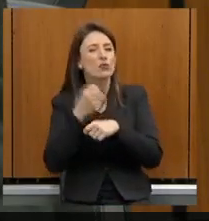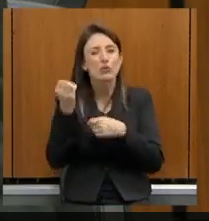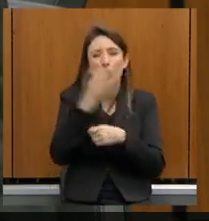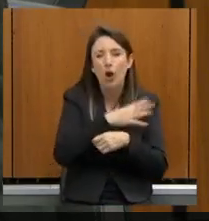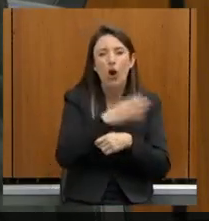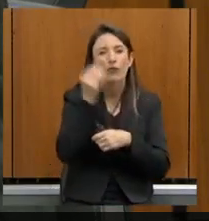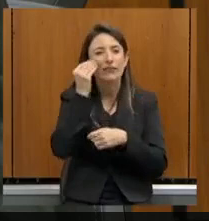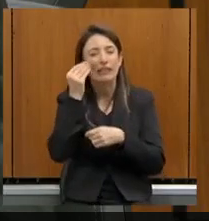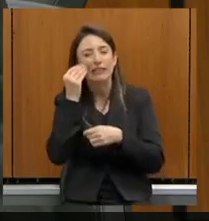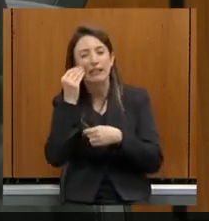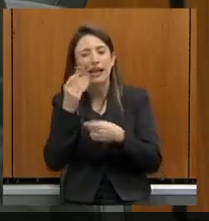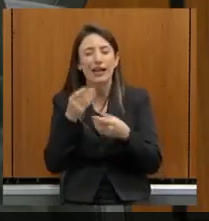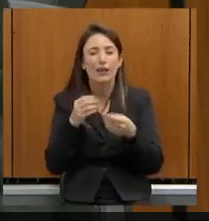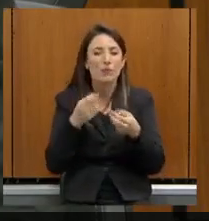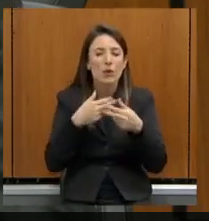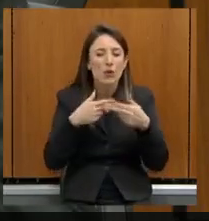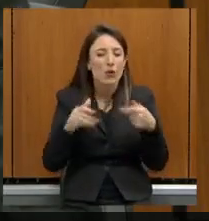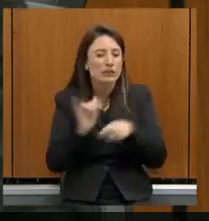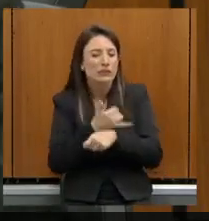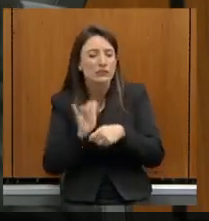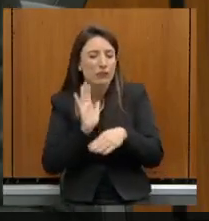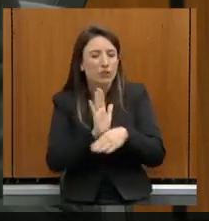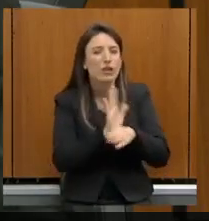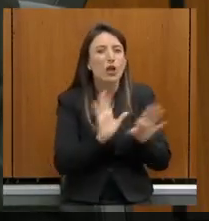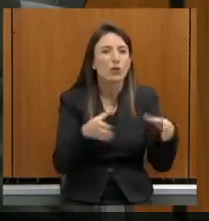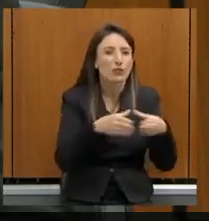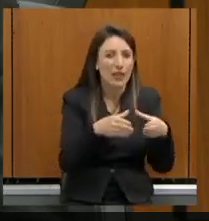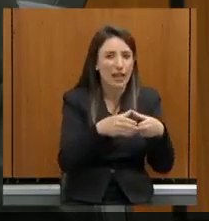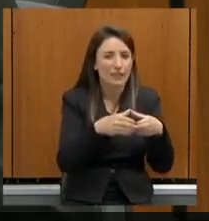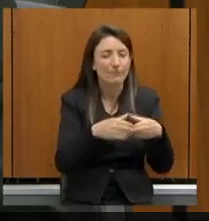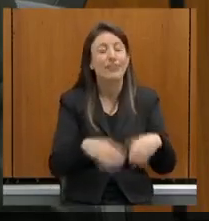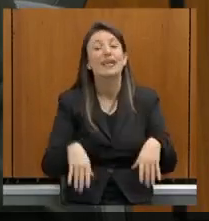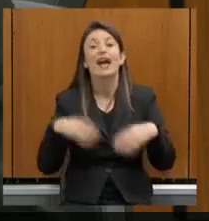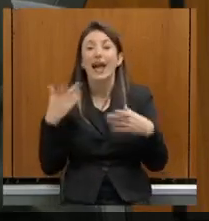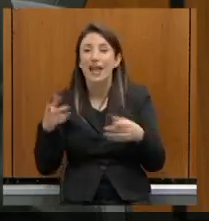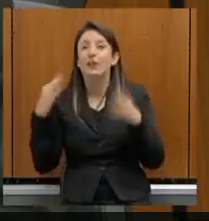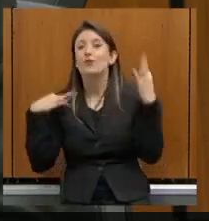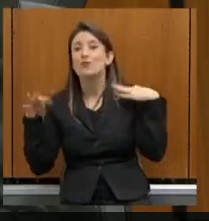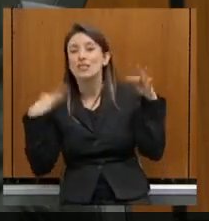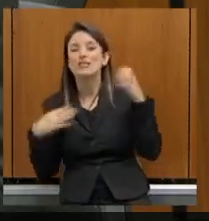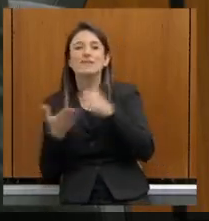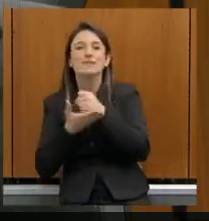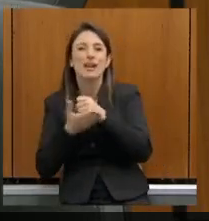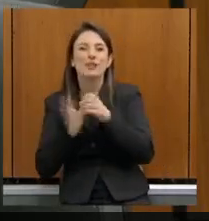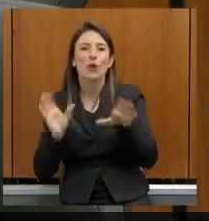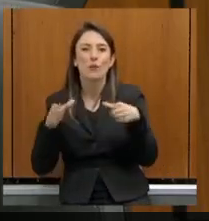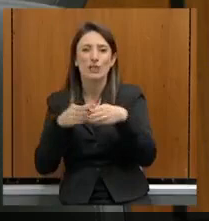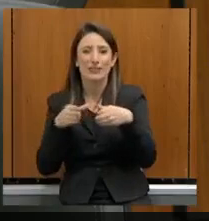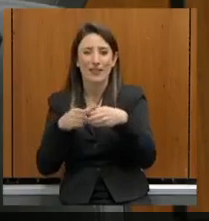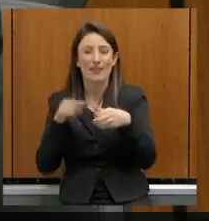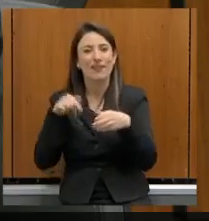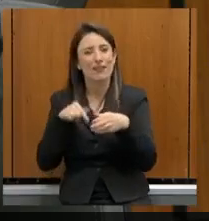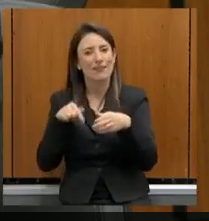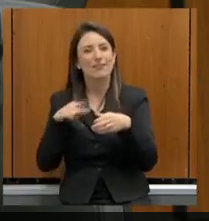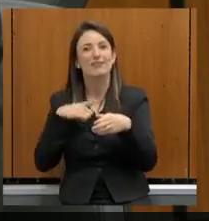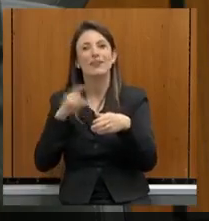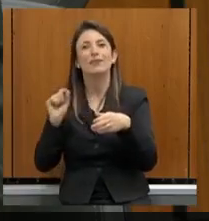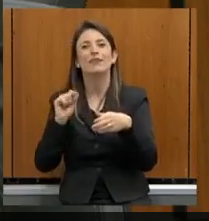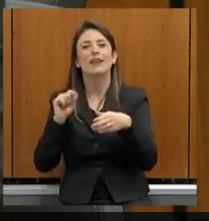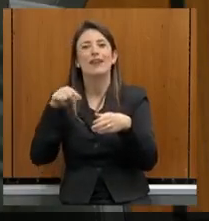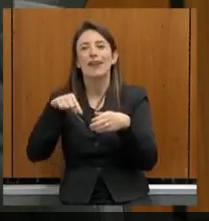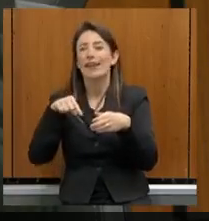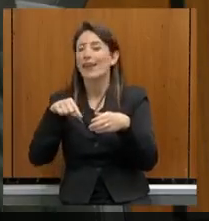novas para as comunidades o turismo de base comunitária carrega na sua essência uma